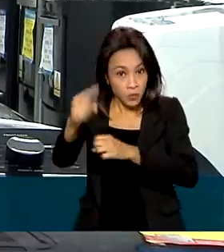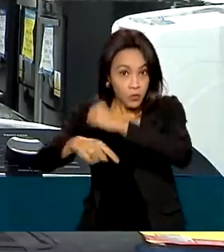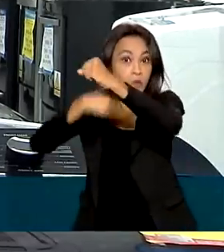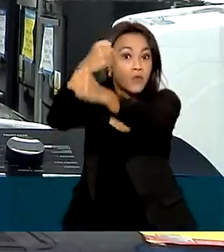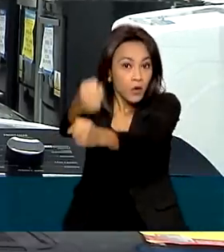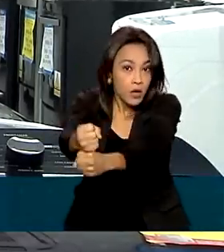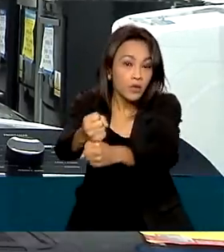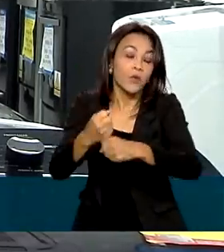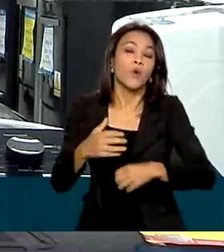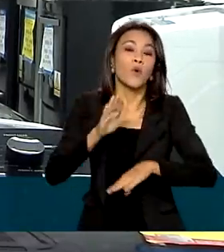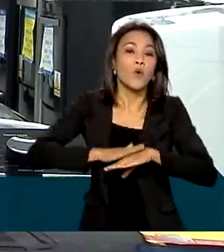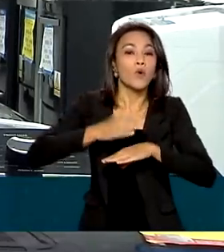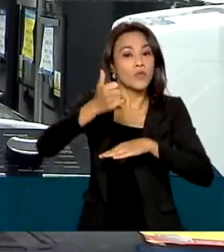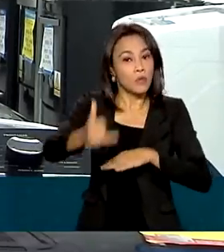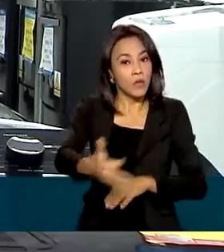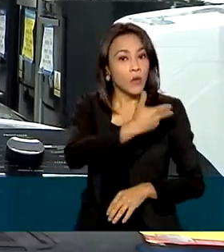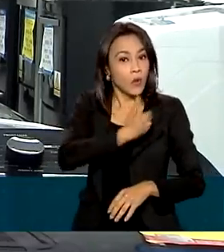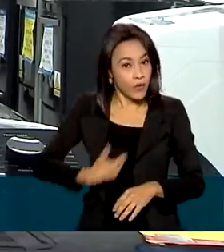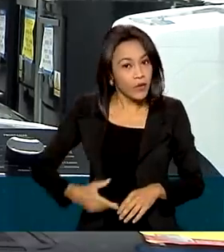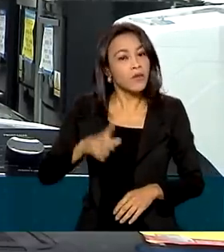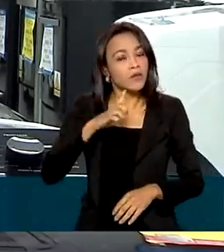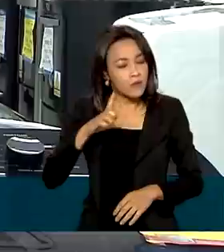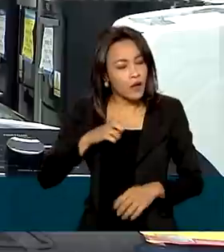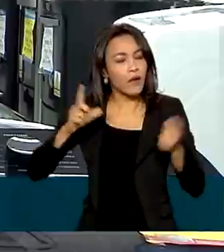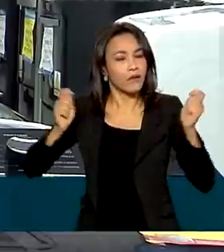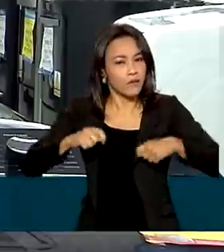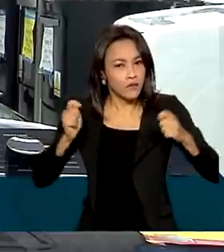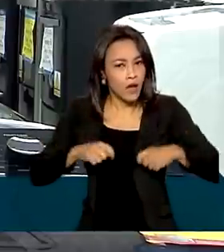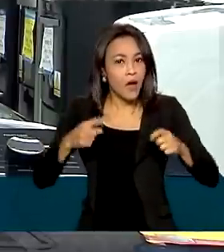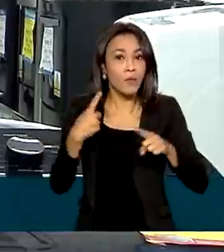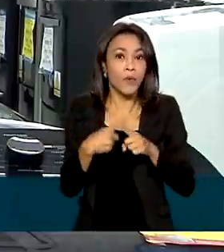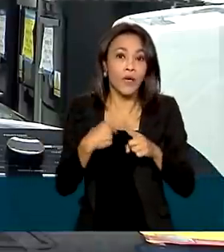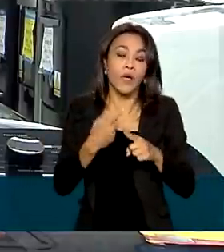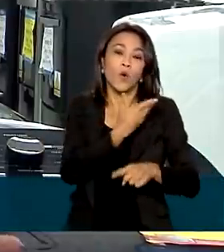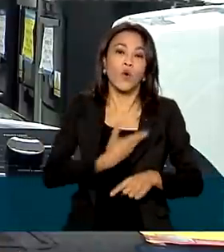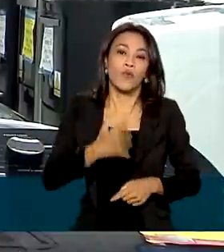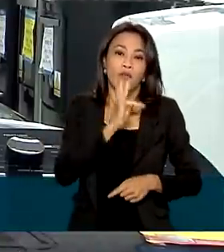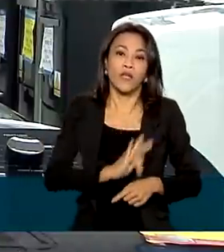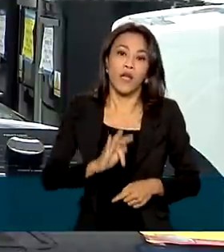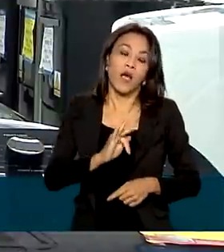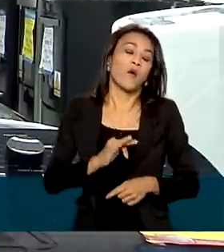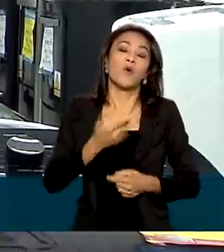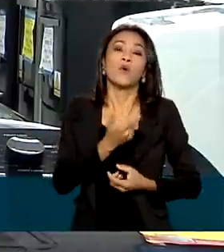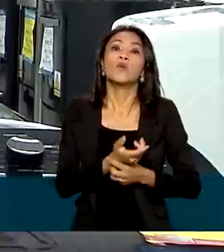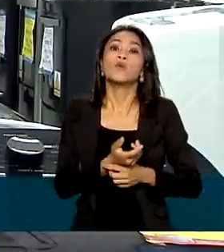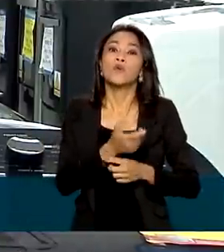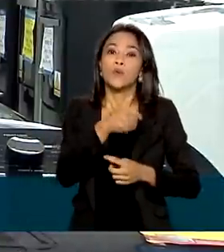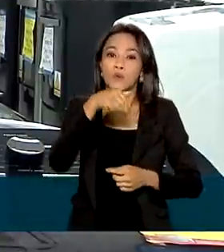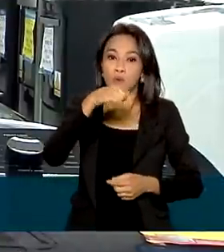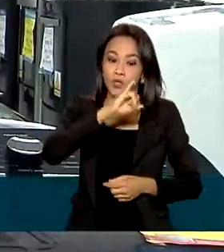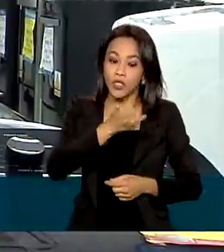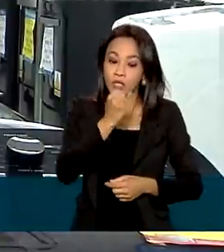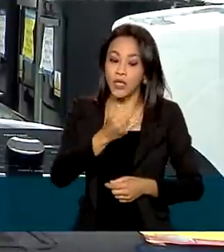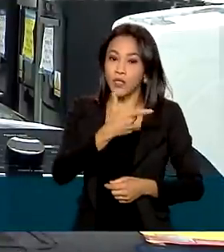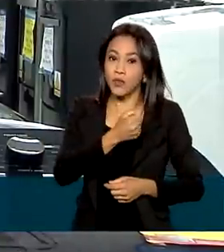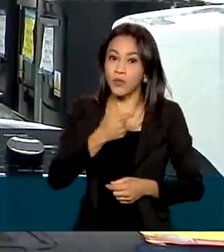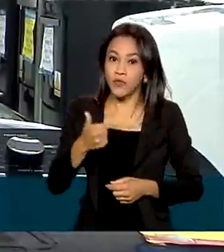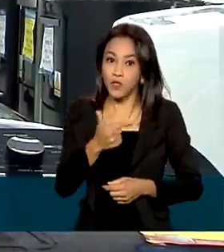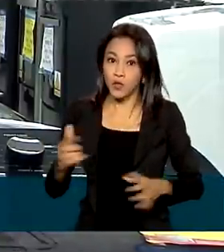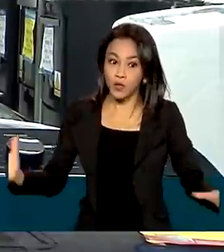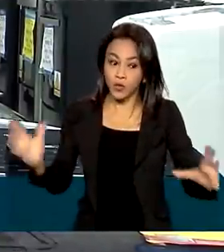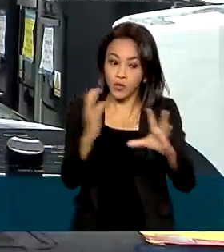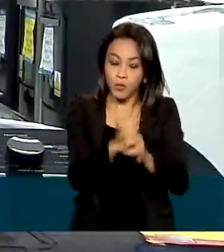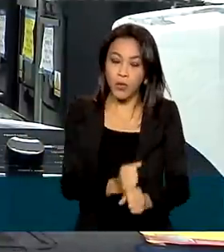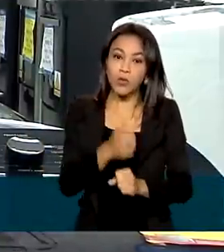governo, existe espaço fiscal para isso, já que a arrecadação federal em janeiro de 2022 somou mais de